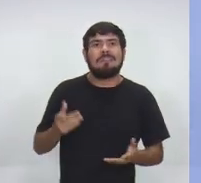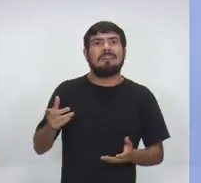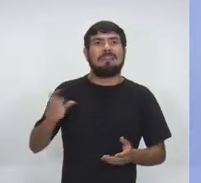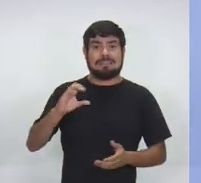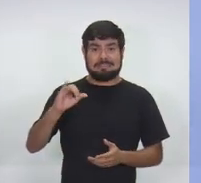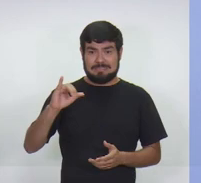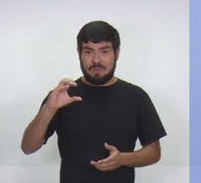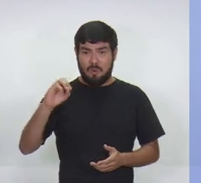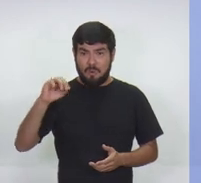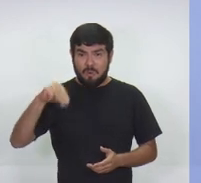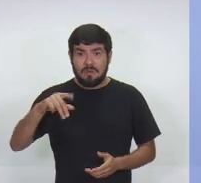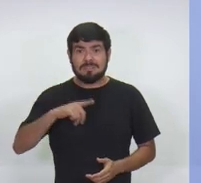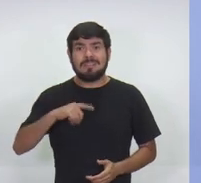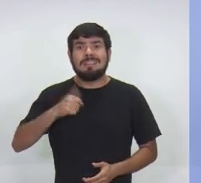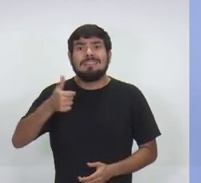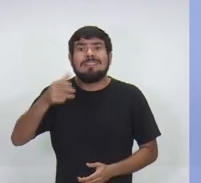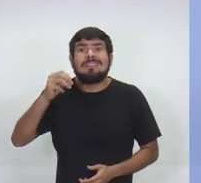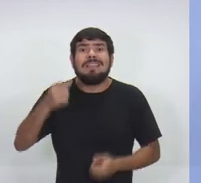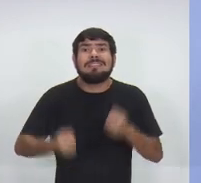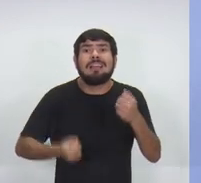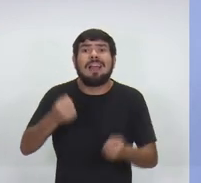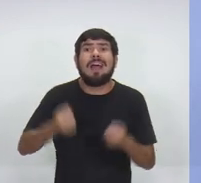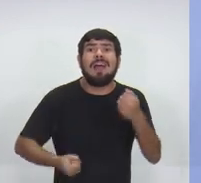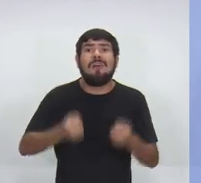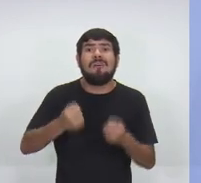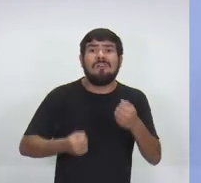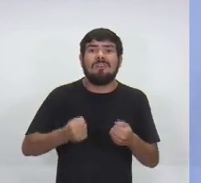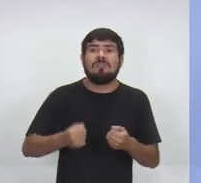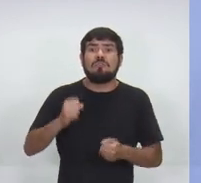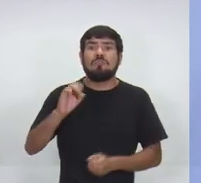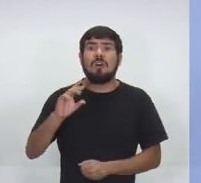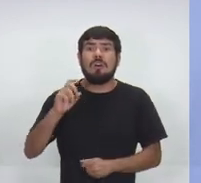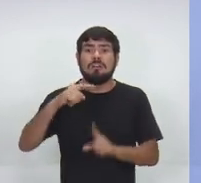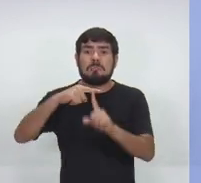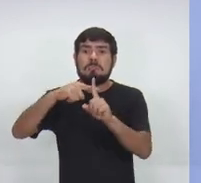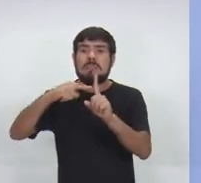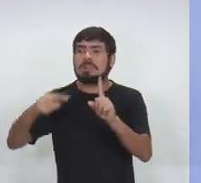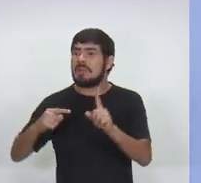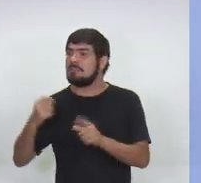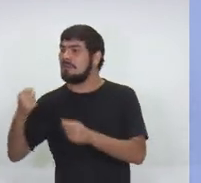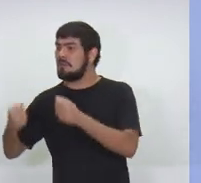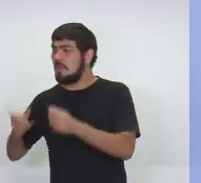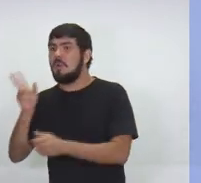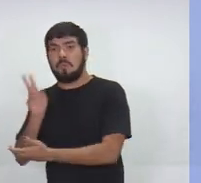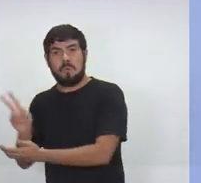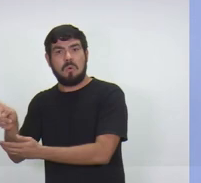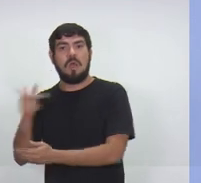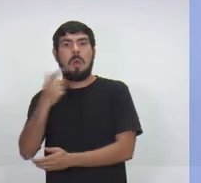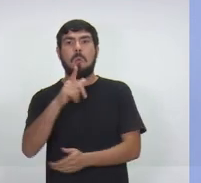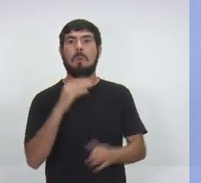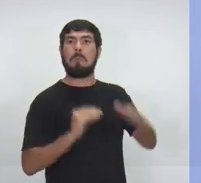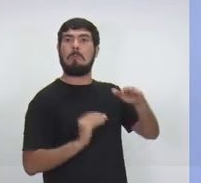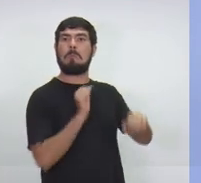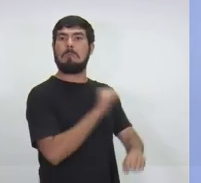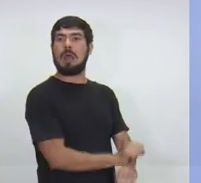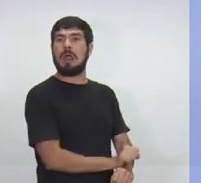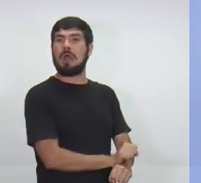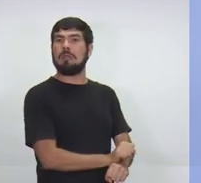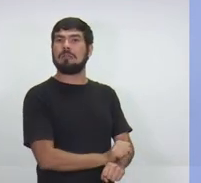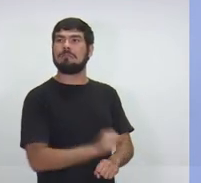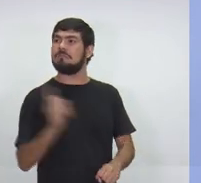apenas quatro se está funcionando as outras estão parados em um evento à parte ano há um desperdício do atual governo isso sim